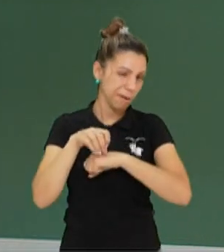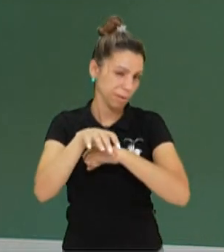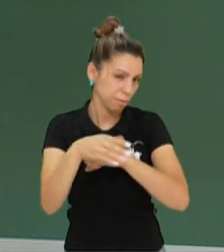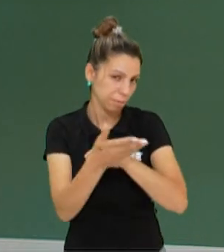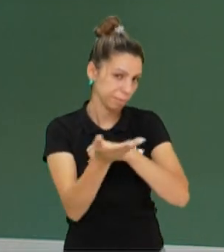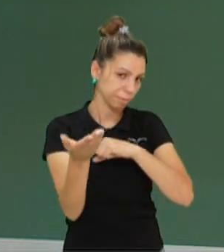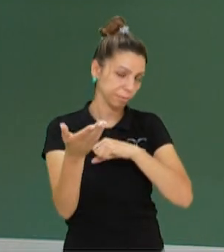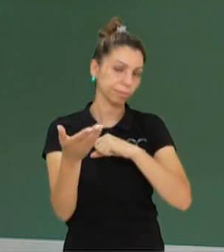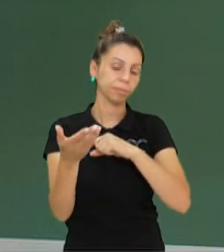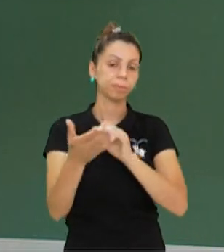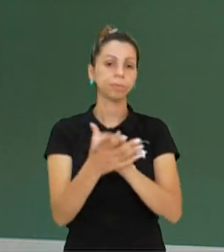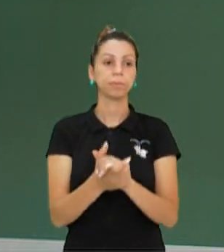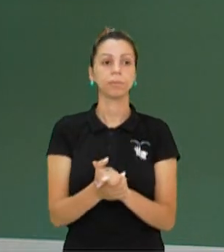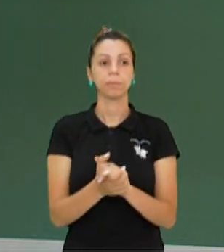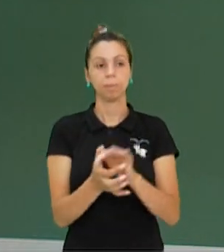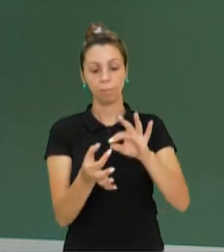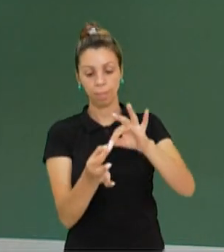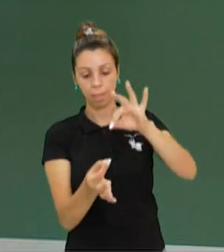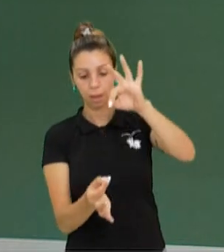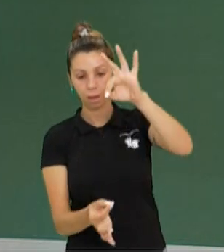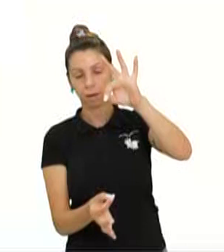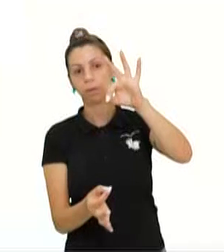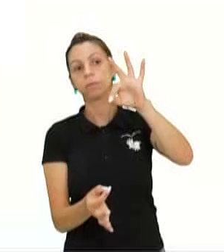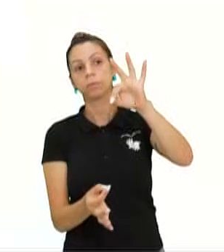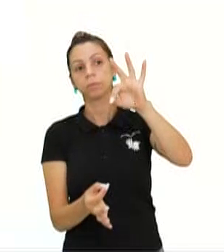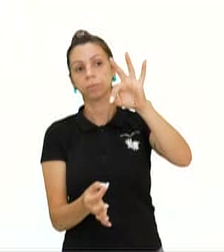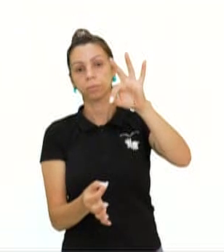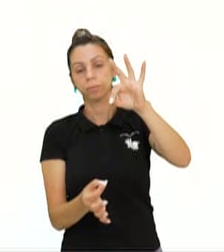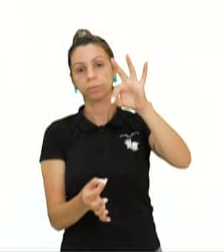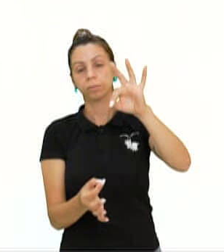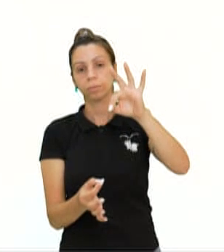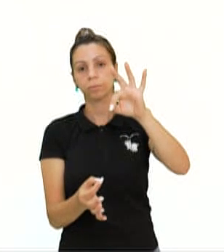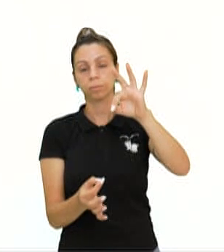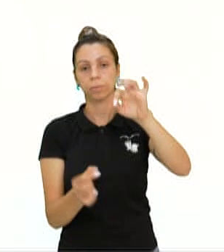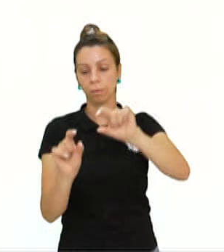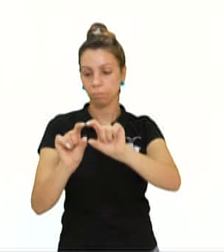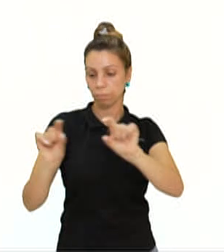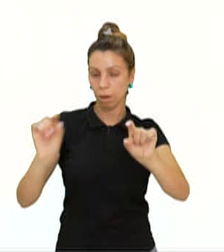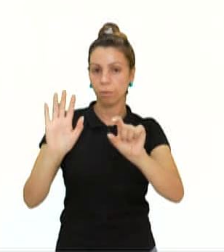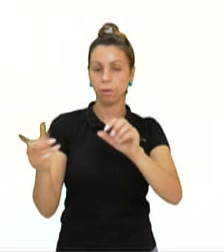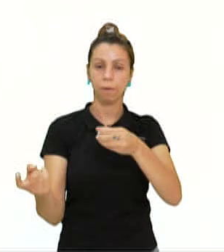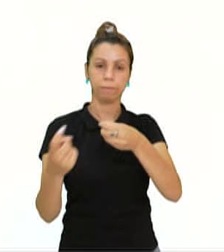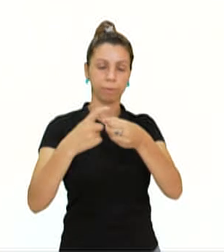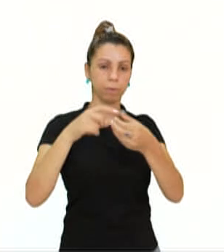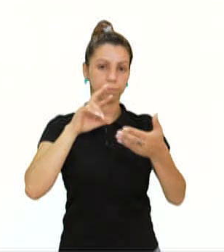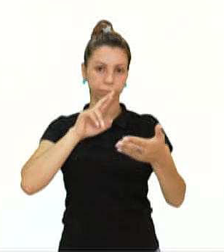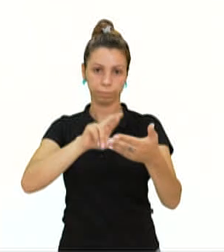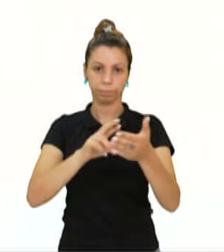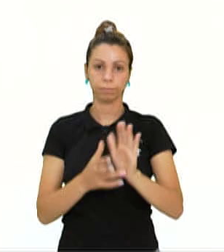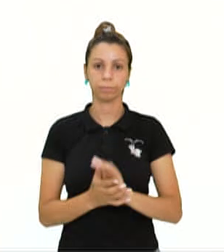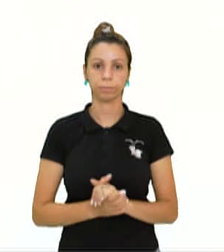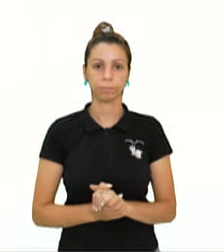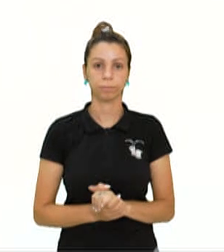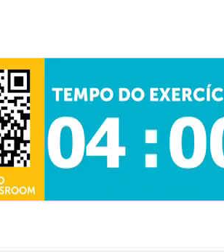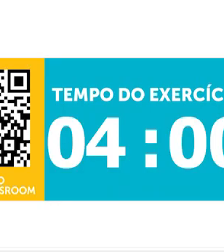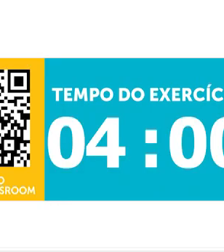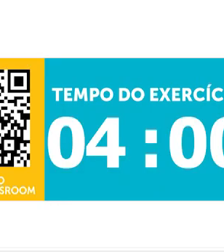vocês aqui, o volume de cilindro, certinho? E aí nós já retornamos com a resposta.